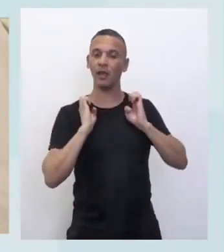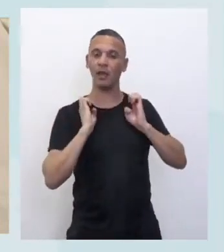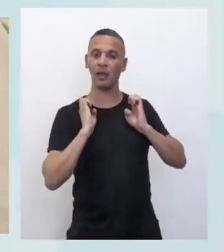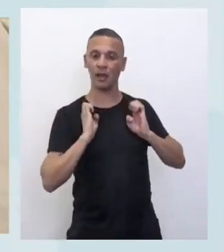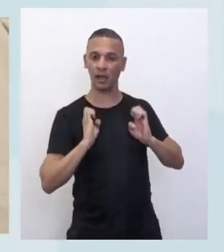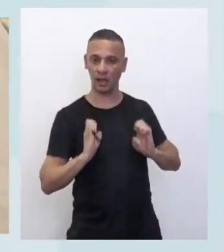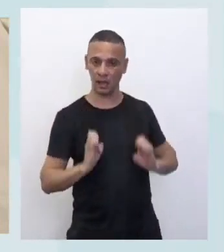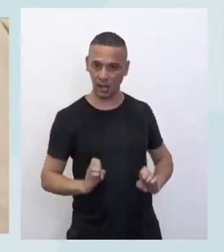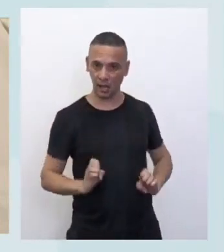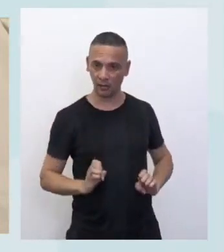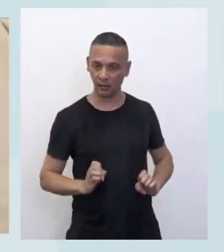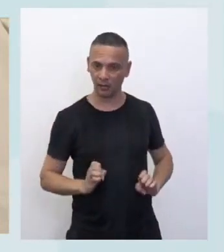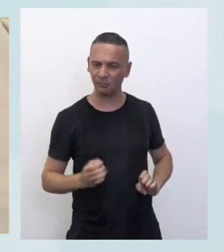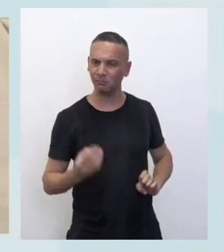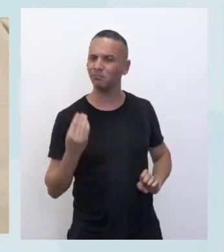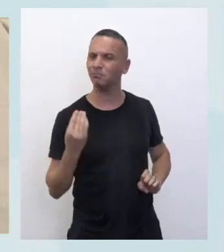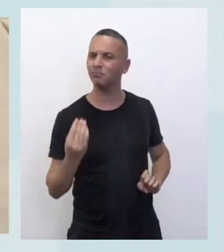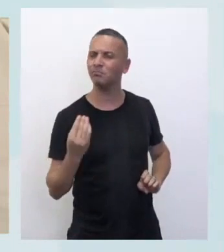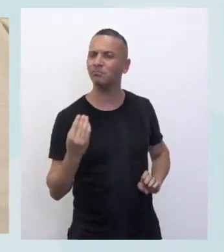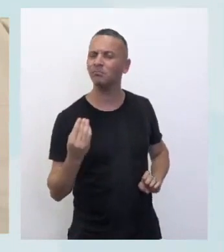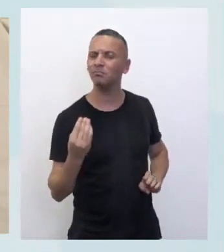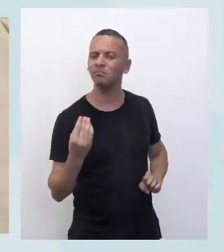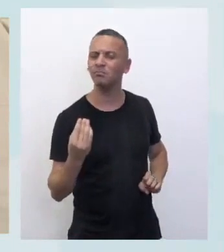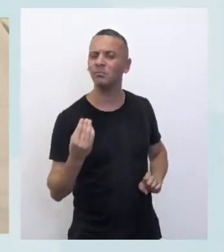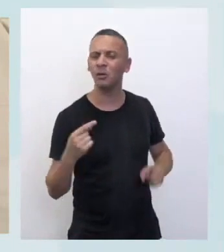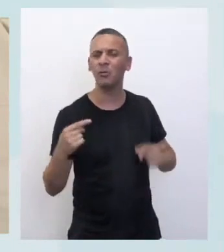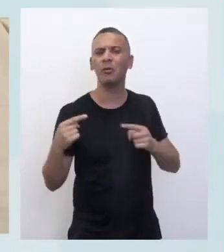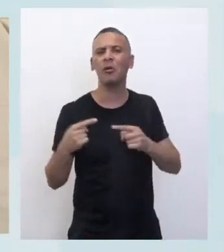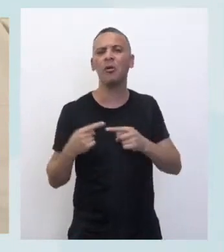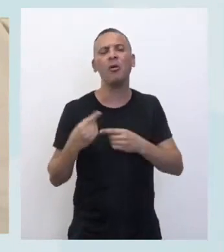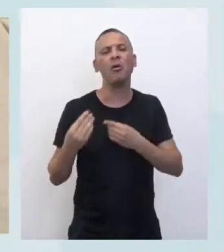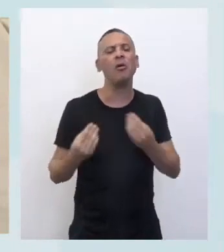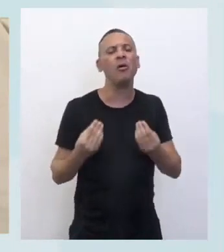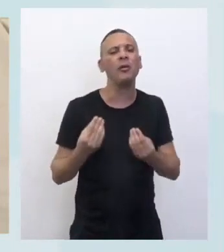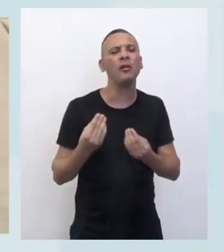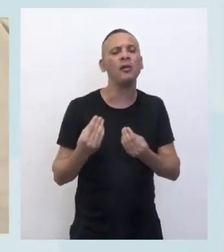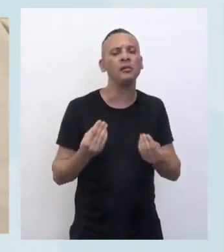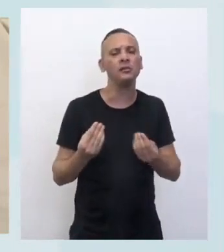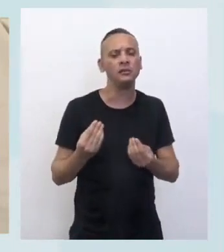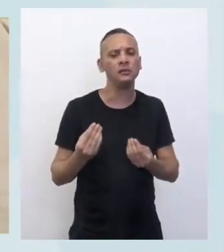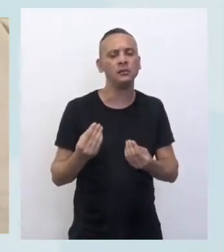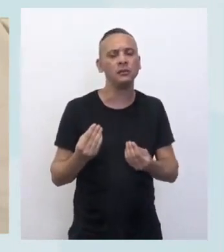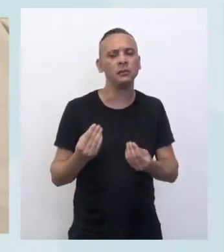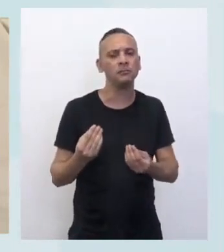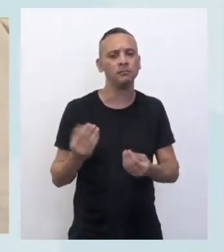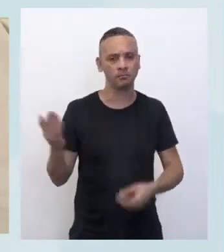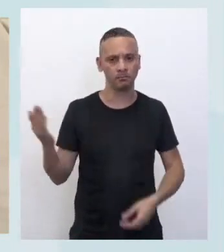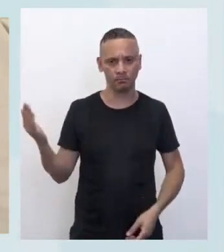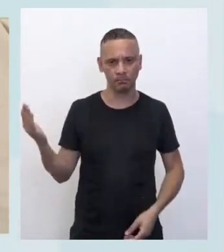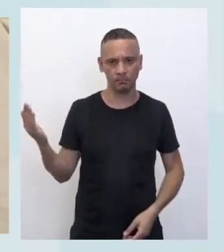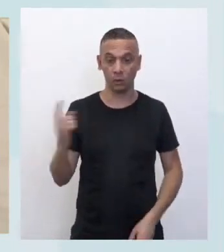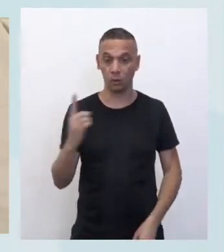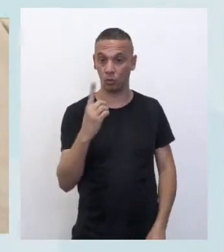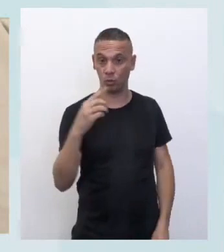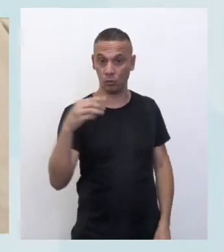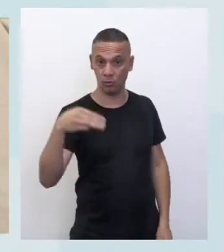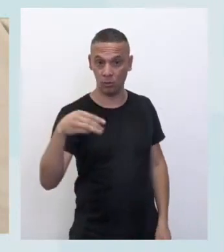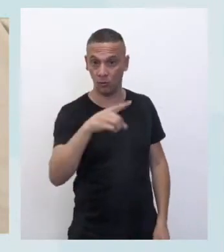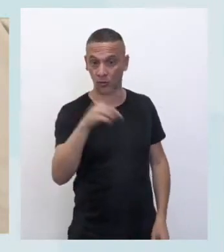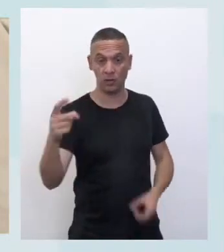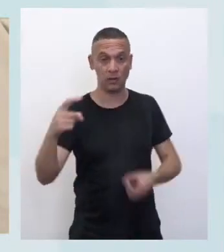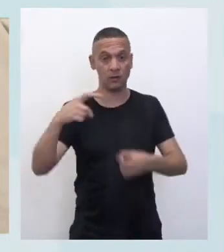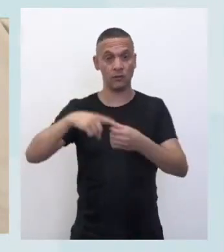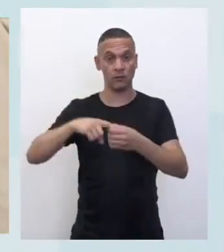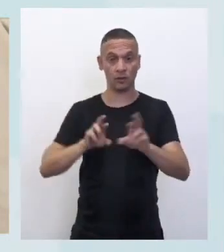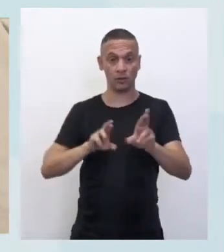de digitação meu aqui. Qual a relação que você consegue estabelecer entre estas imagens e a ética? 1 minutinho, a gente volta aí com